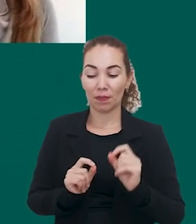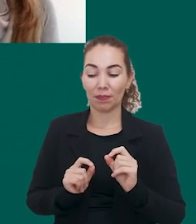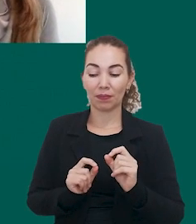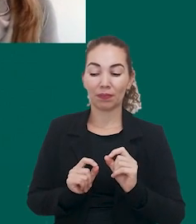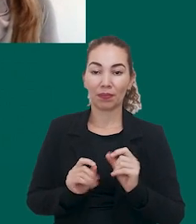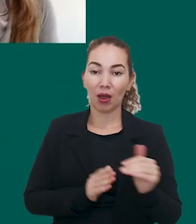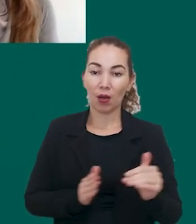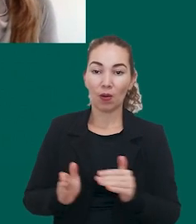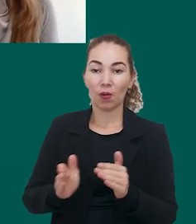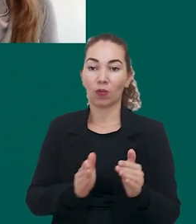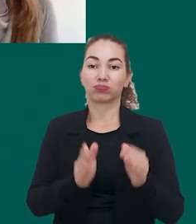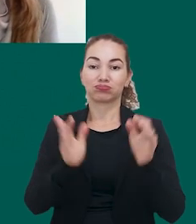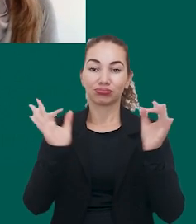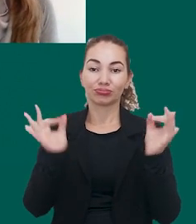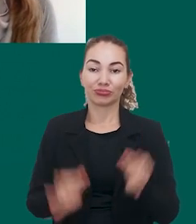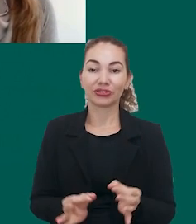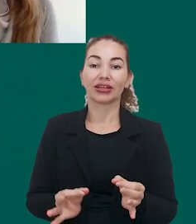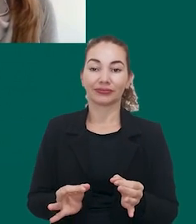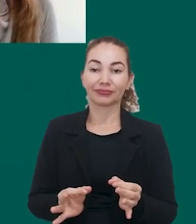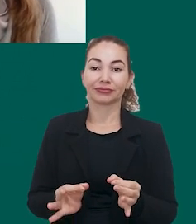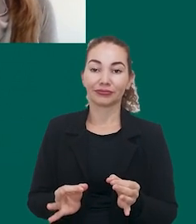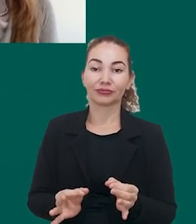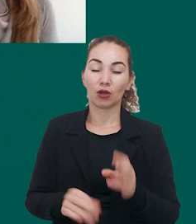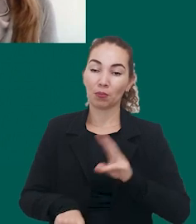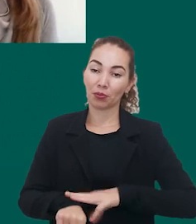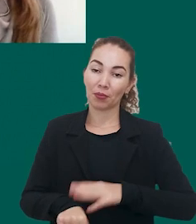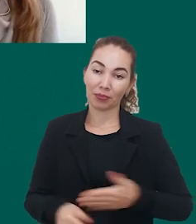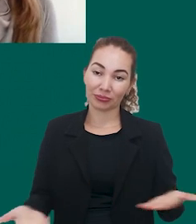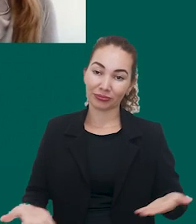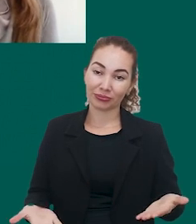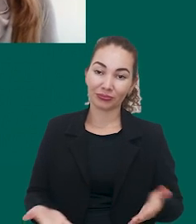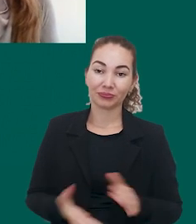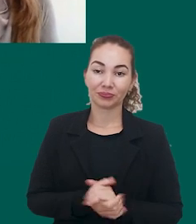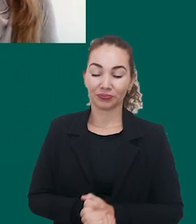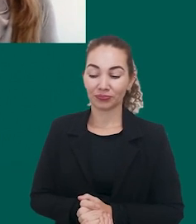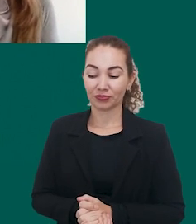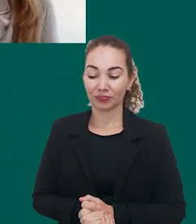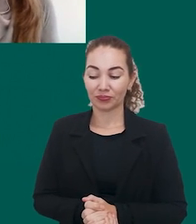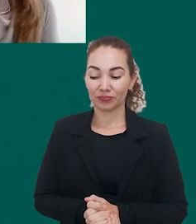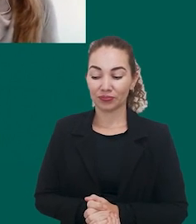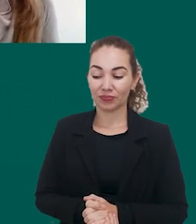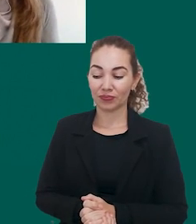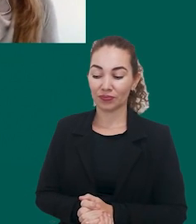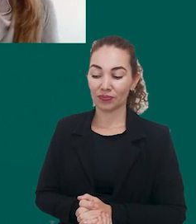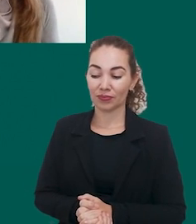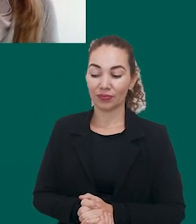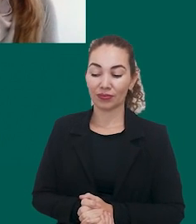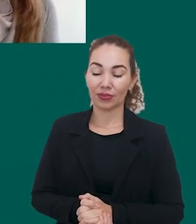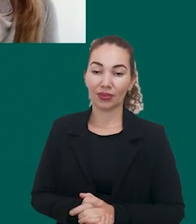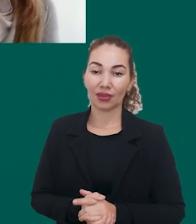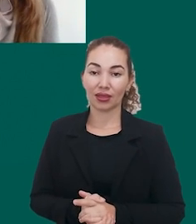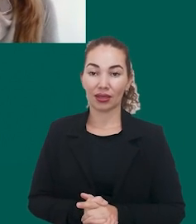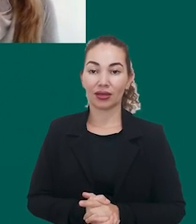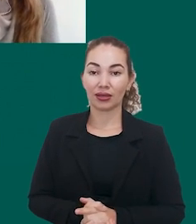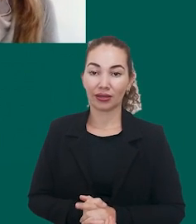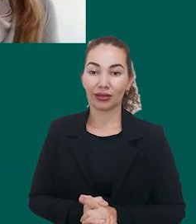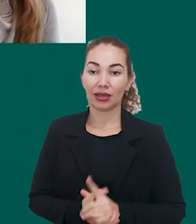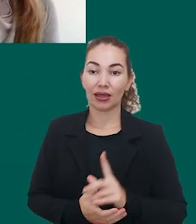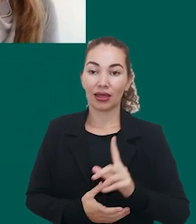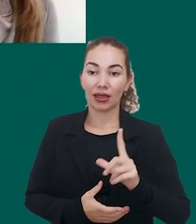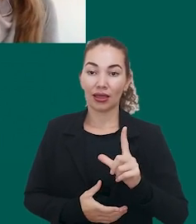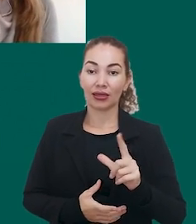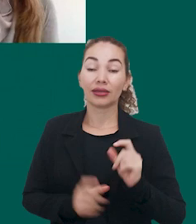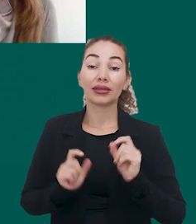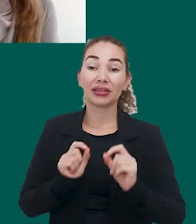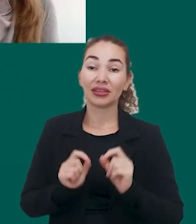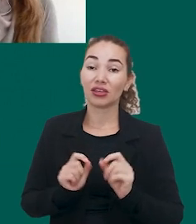dar um rumo certo, né, para o momento atual, né. Tomara que toda essa tragédia acabe, né, o quanto antes.